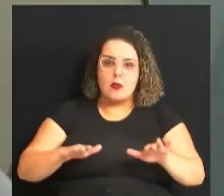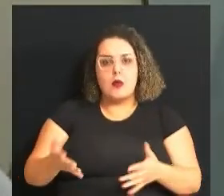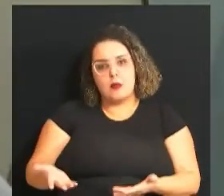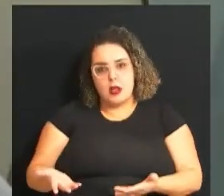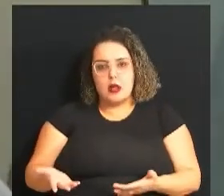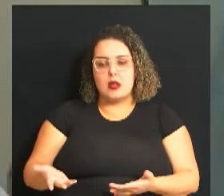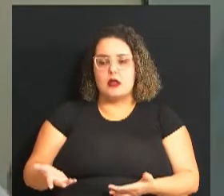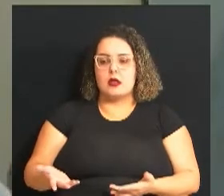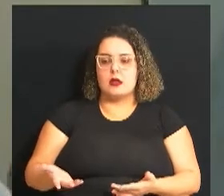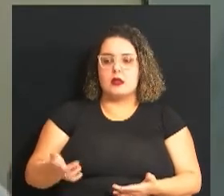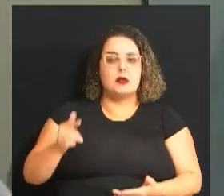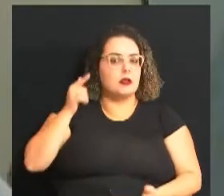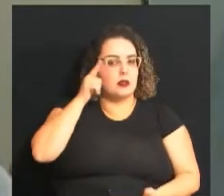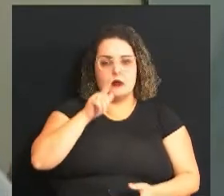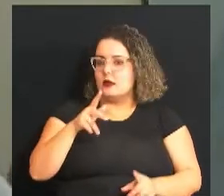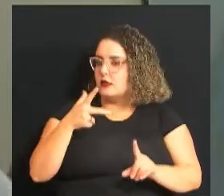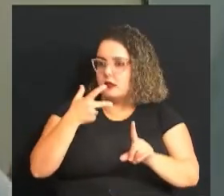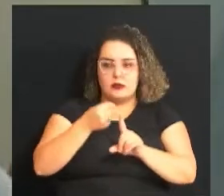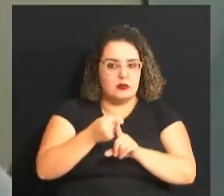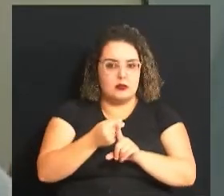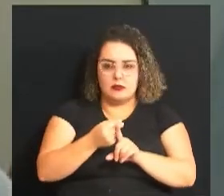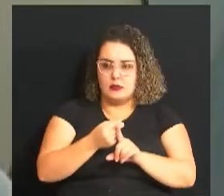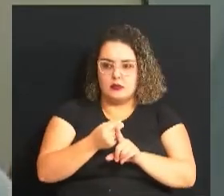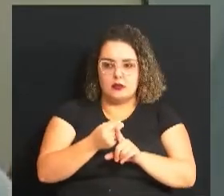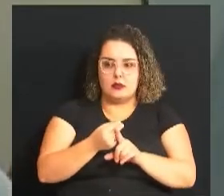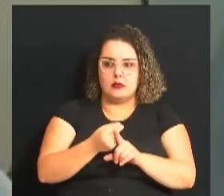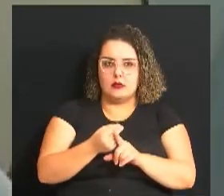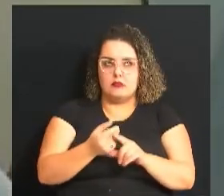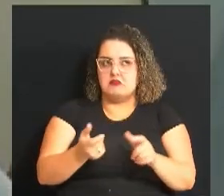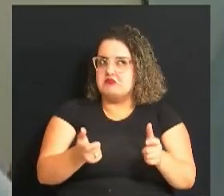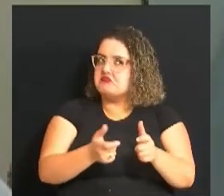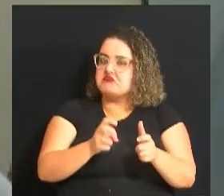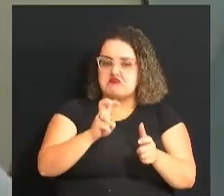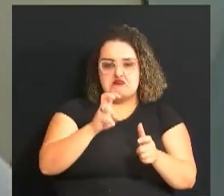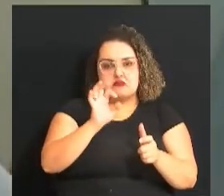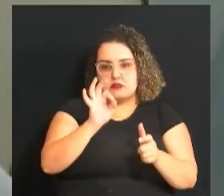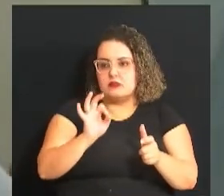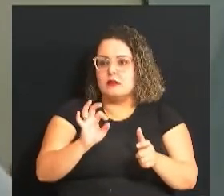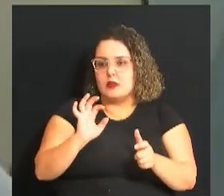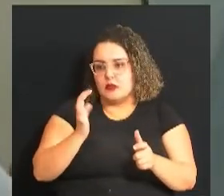ser imunizadas, em menos de 5% dos casos isso acontece,